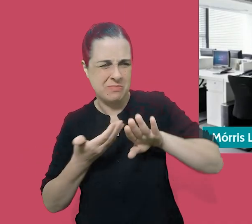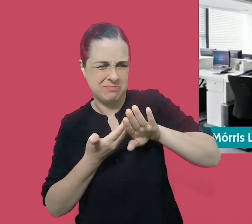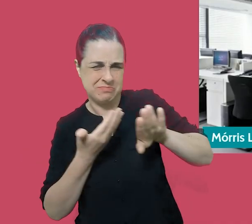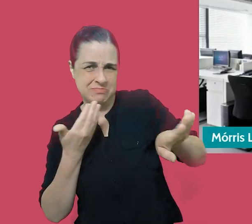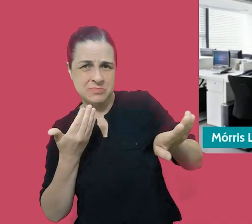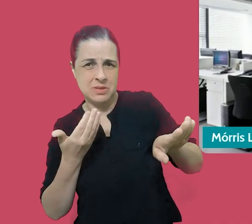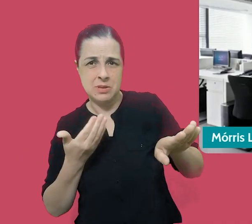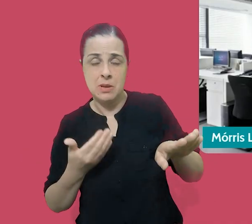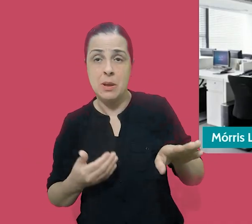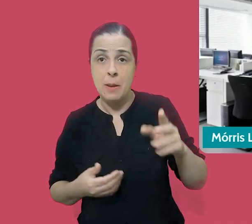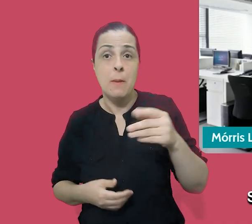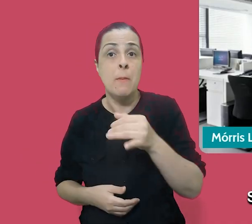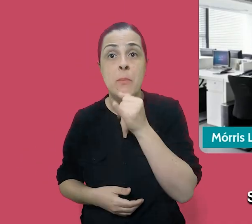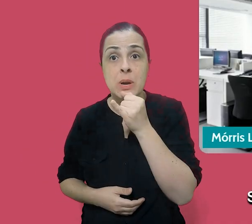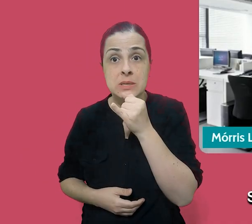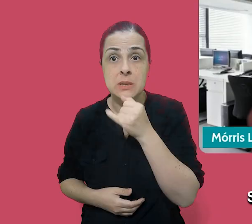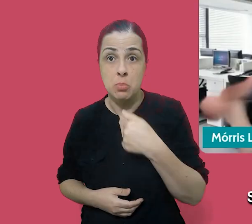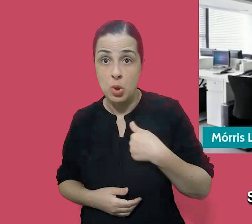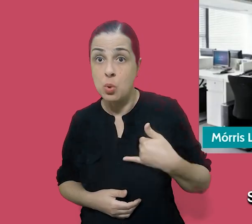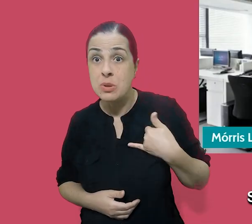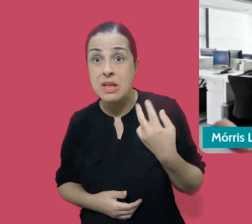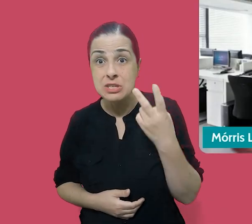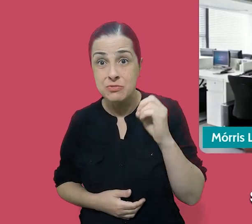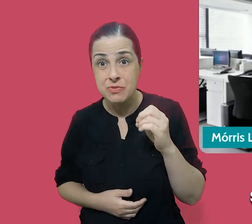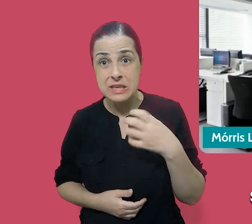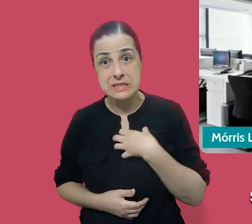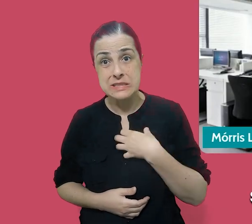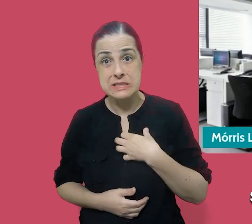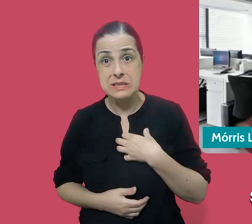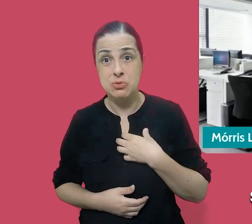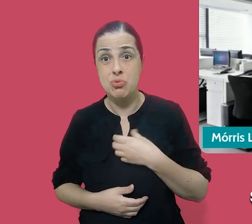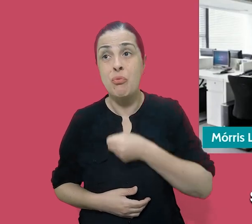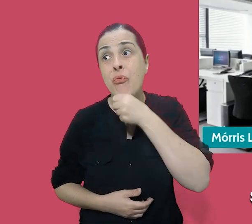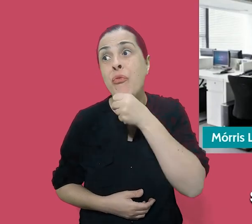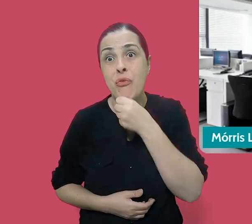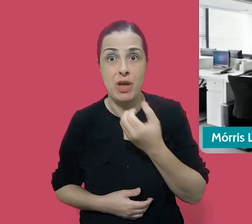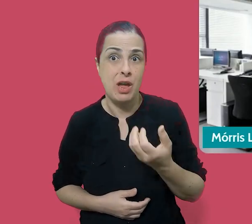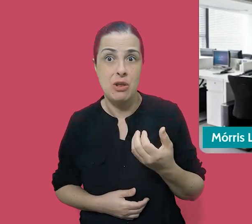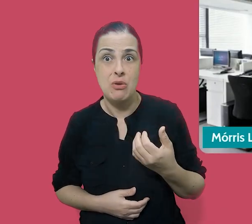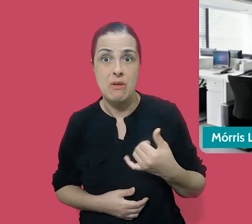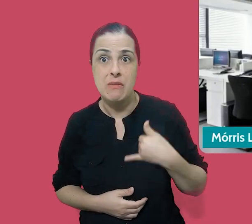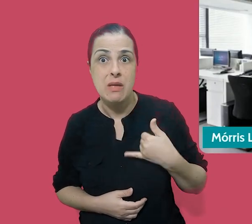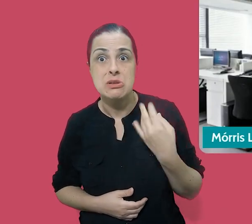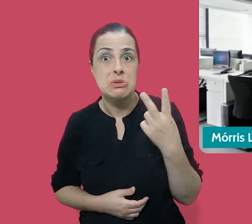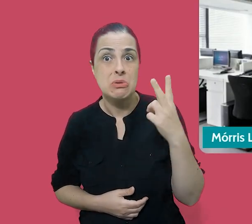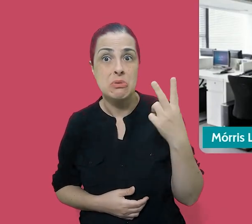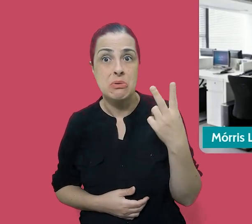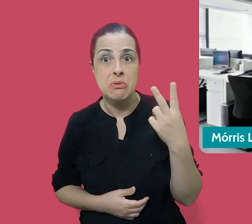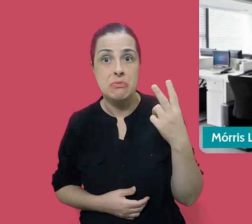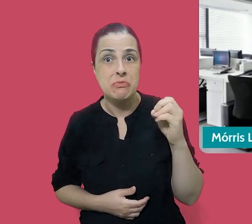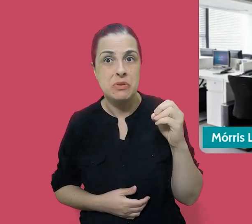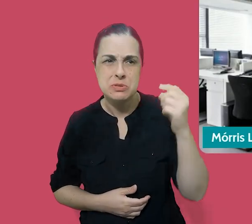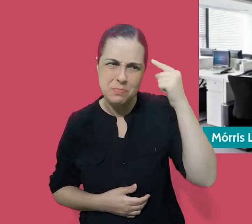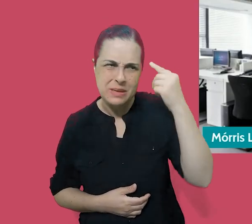tenho 20 anos, a pessoa de 40 é velha. Se eu tenho 40, é o de 60. Se eu tenho 60, é o de 80 que é velho. Né? E a